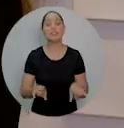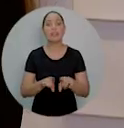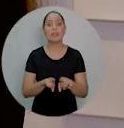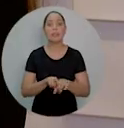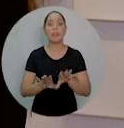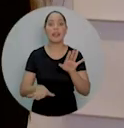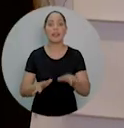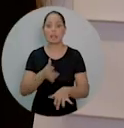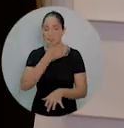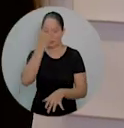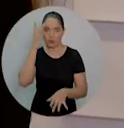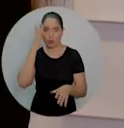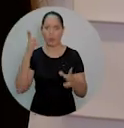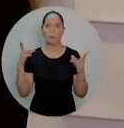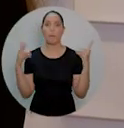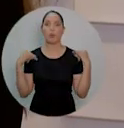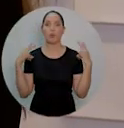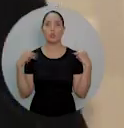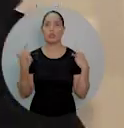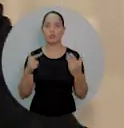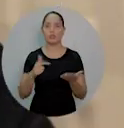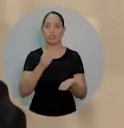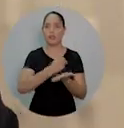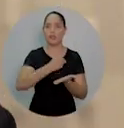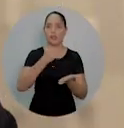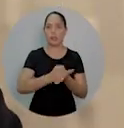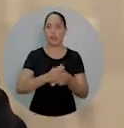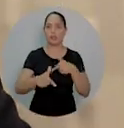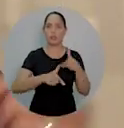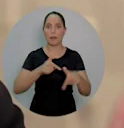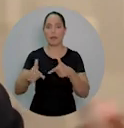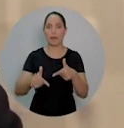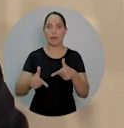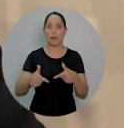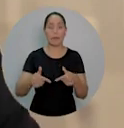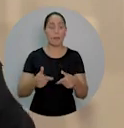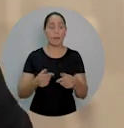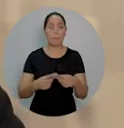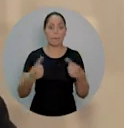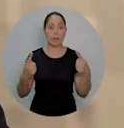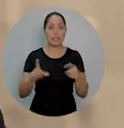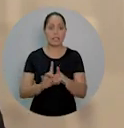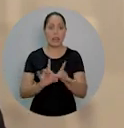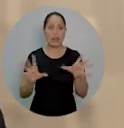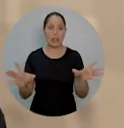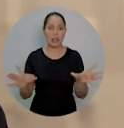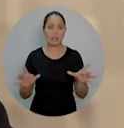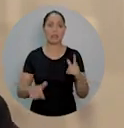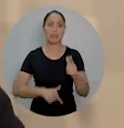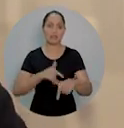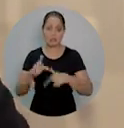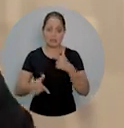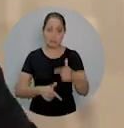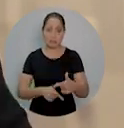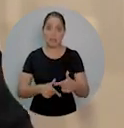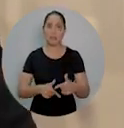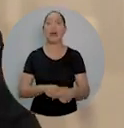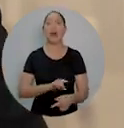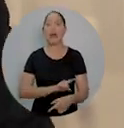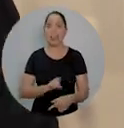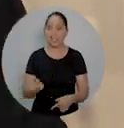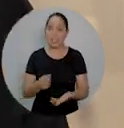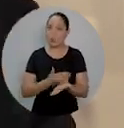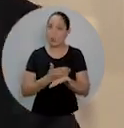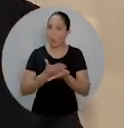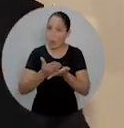um motorista que até então estava desempregado, como atuante na atividade econômica, ele passa a ser um consumidor. Esse